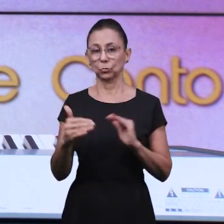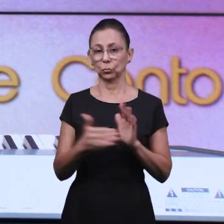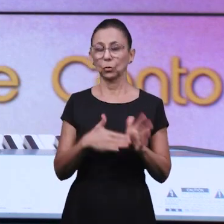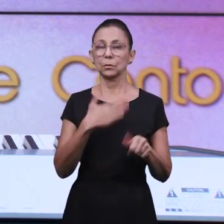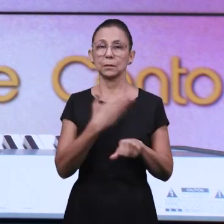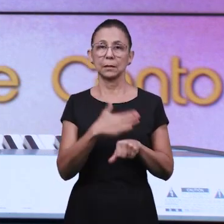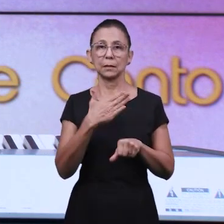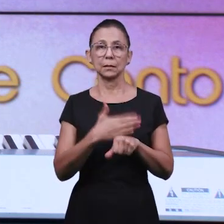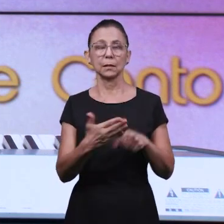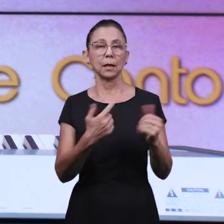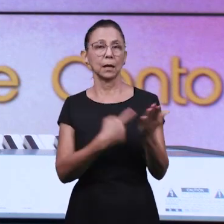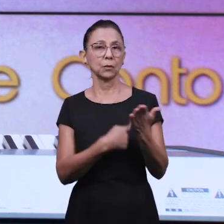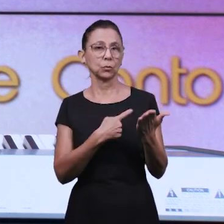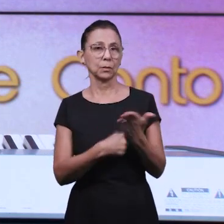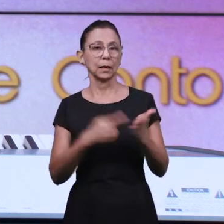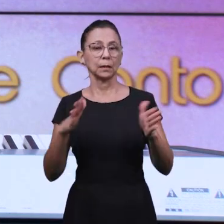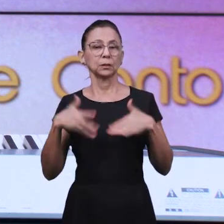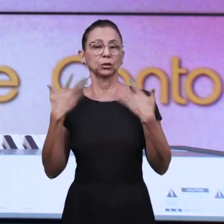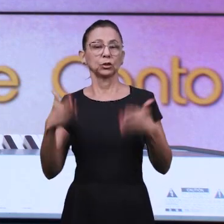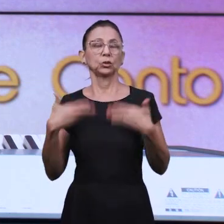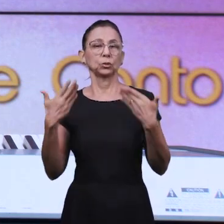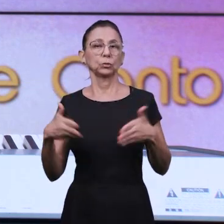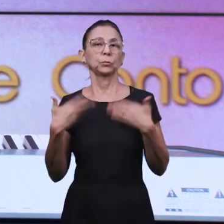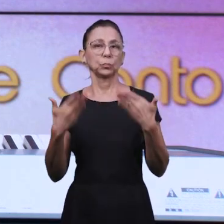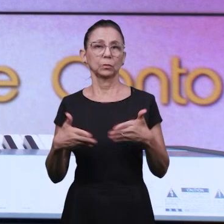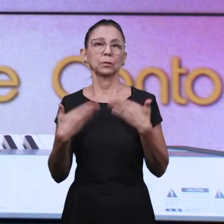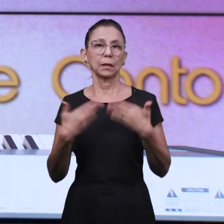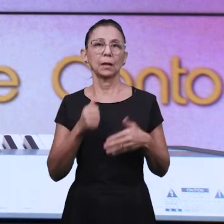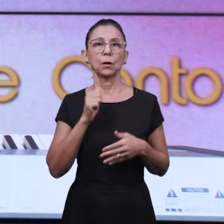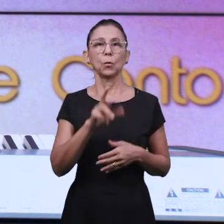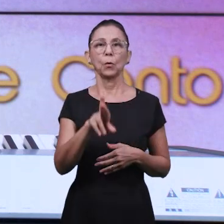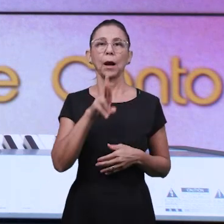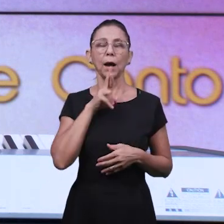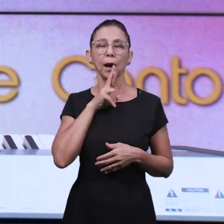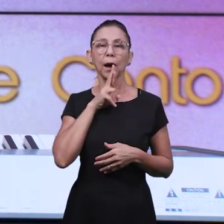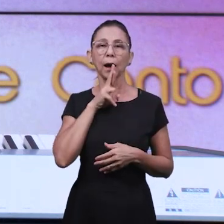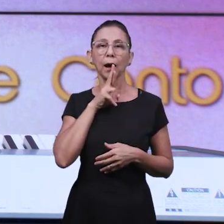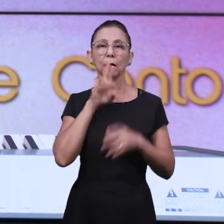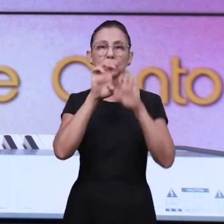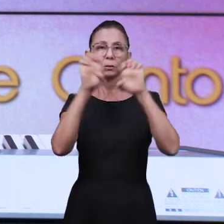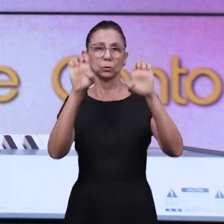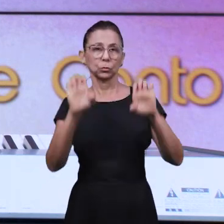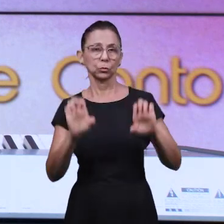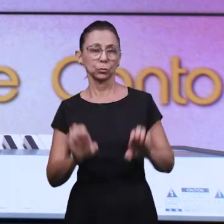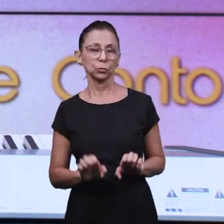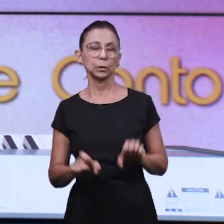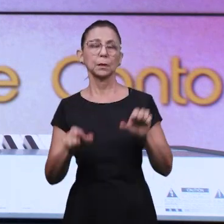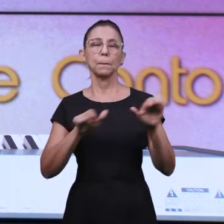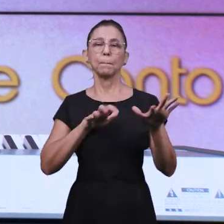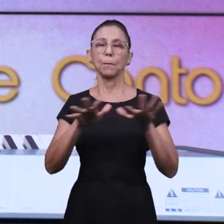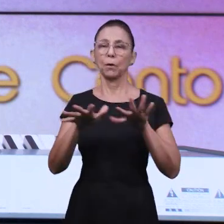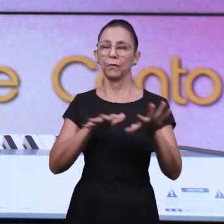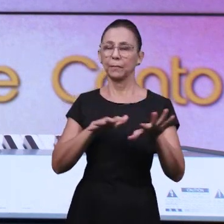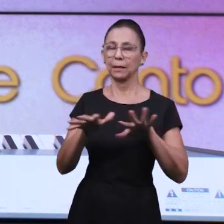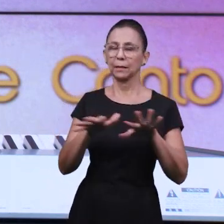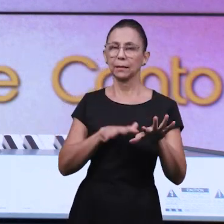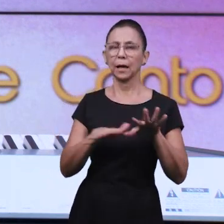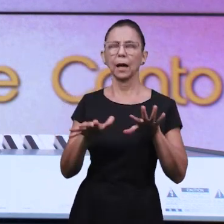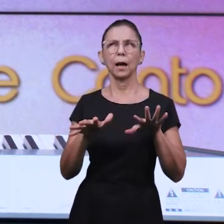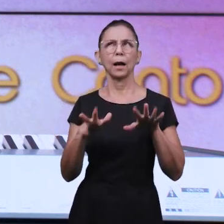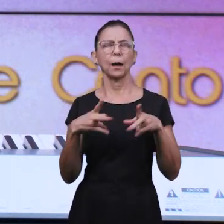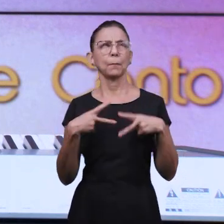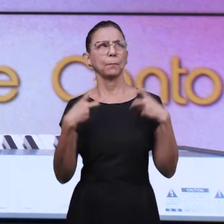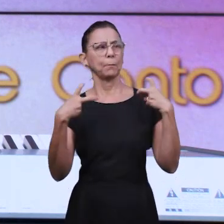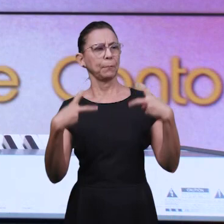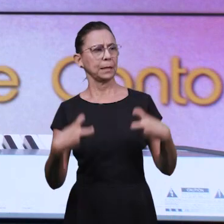eles vão nos ajudar a estimular essa estrutura respiratória e também a movimentar, a reconhecer os